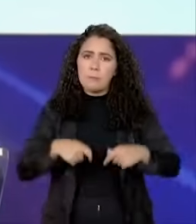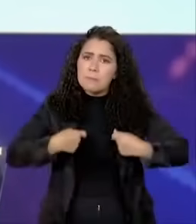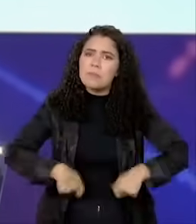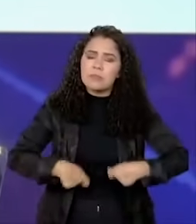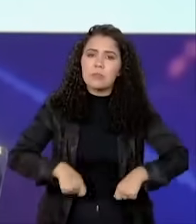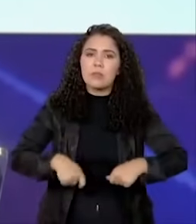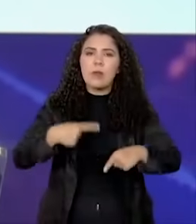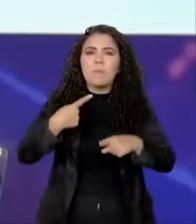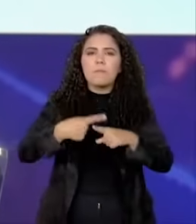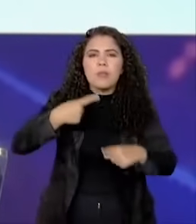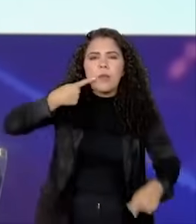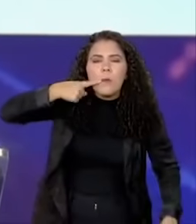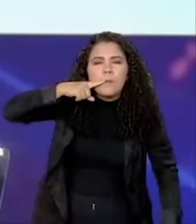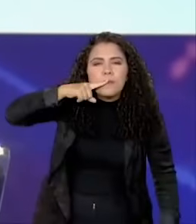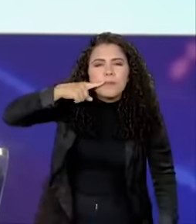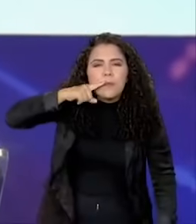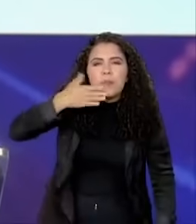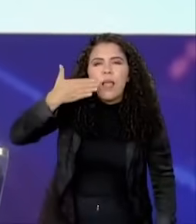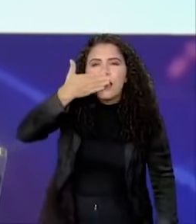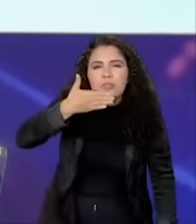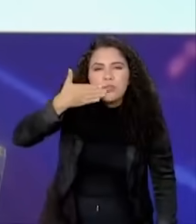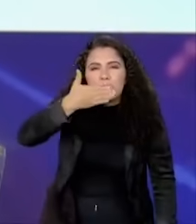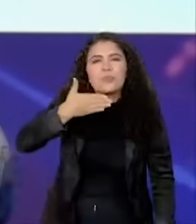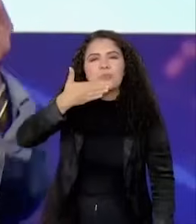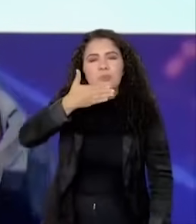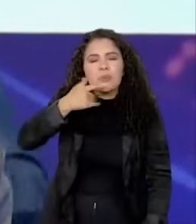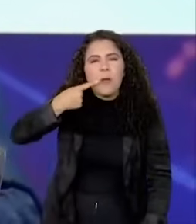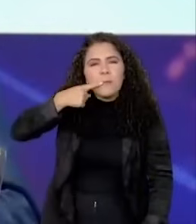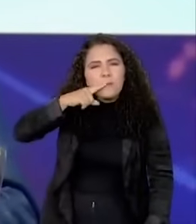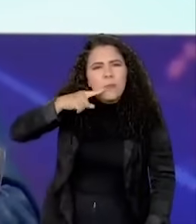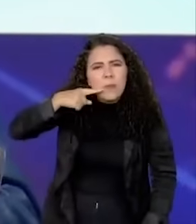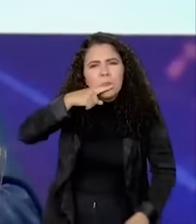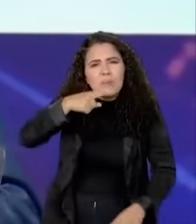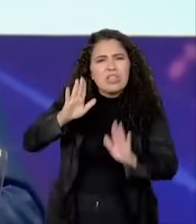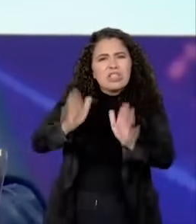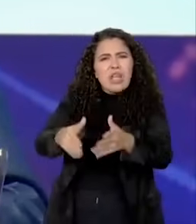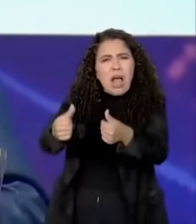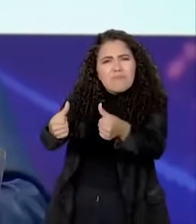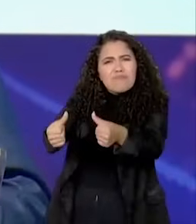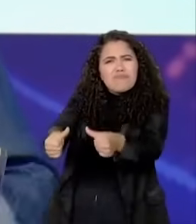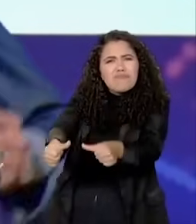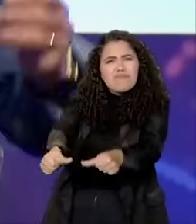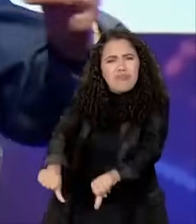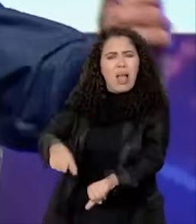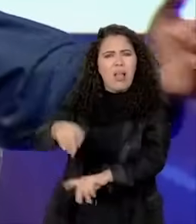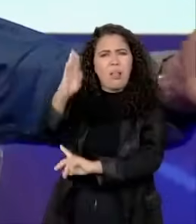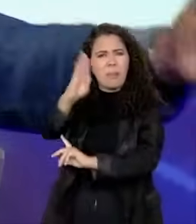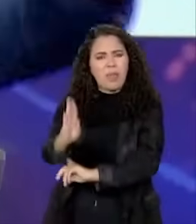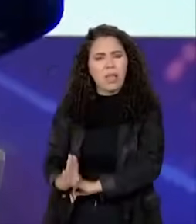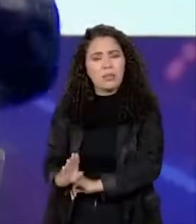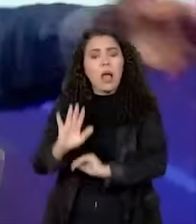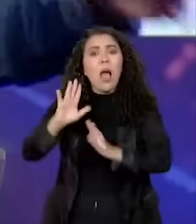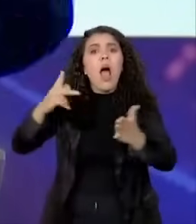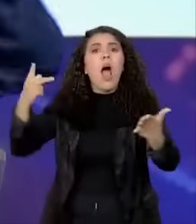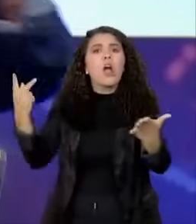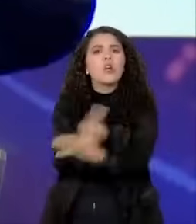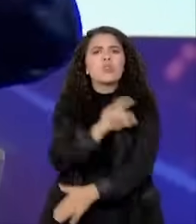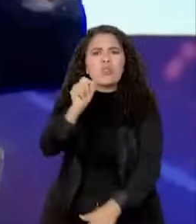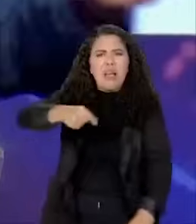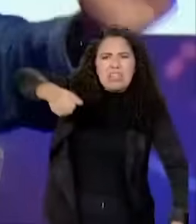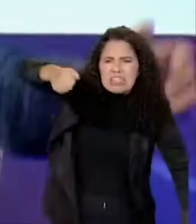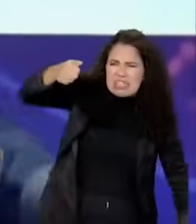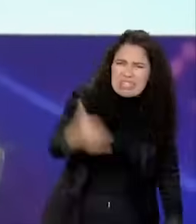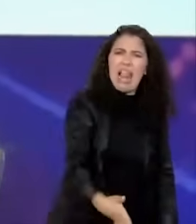A cana-de-açúcar, que já foi uma coisa tão maltratada no Brasil, houve um tempo em que a desgraça